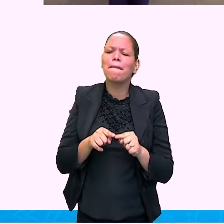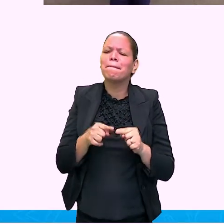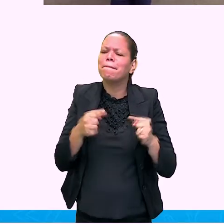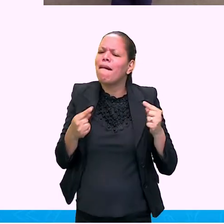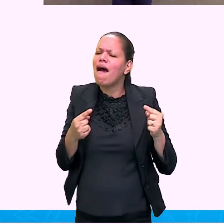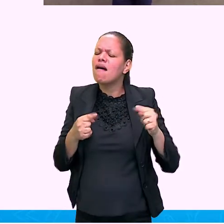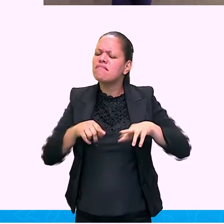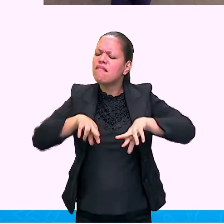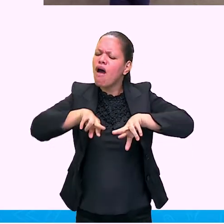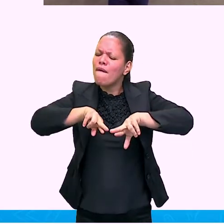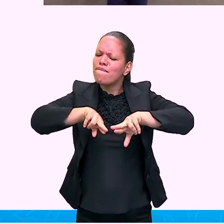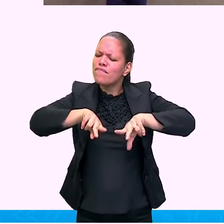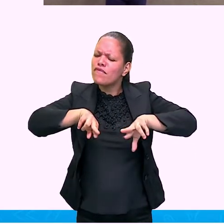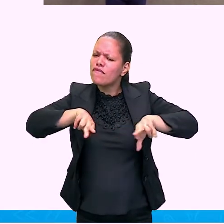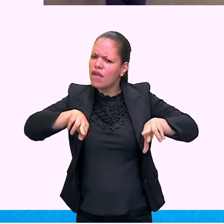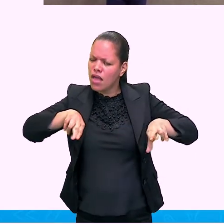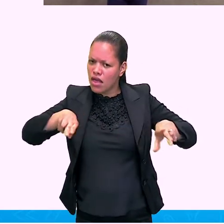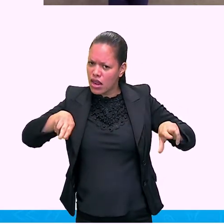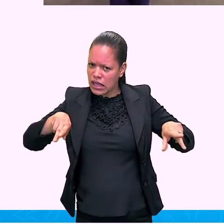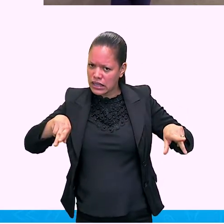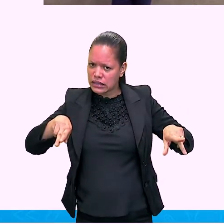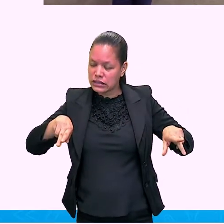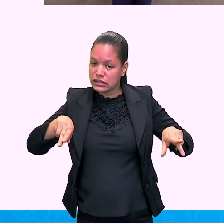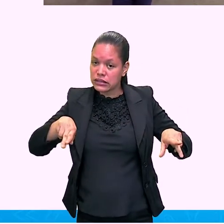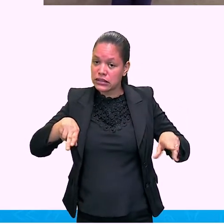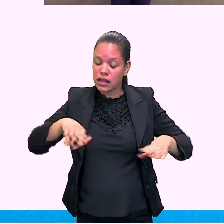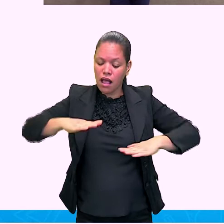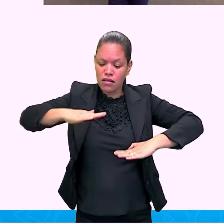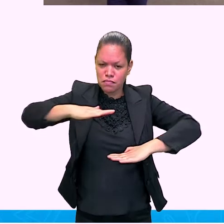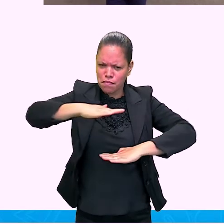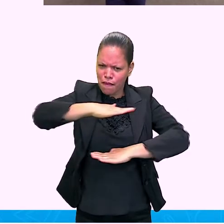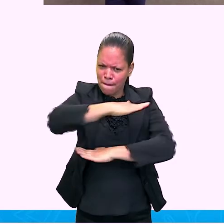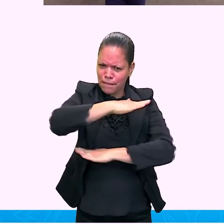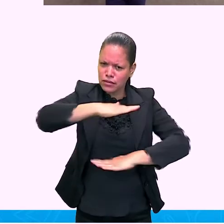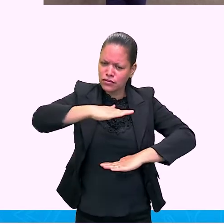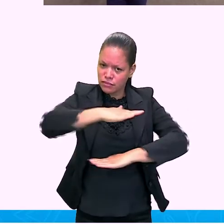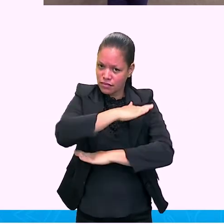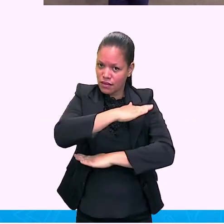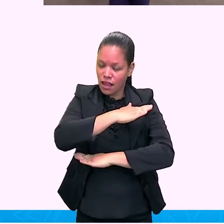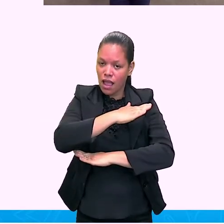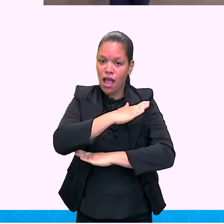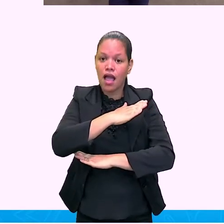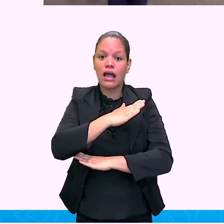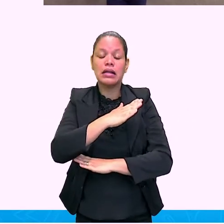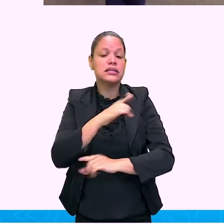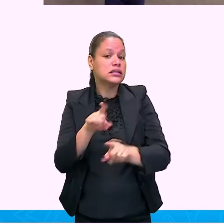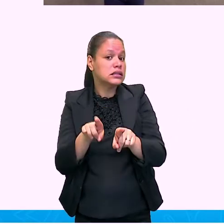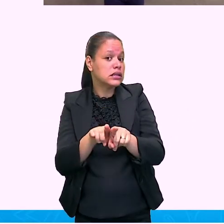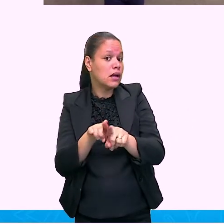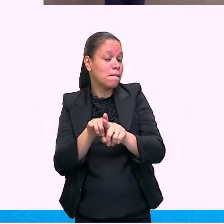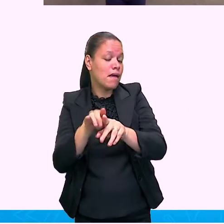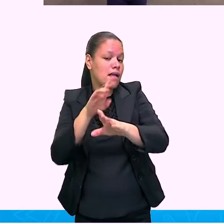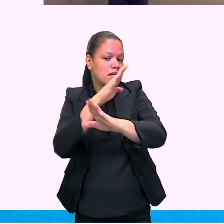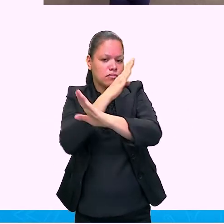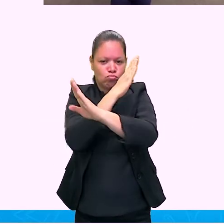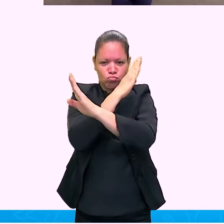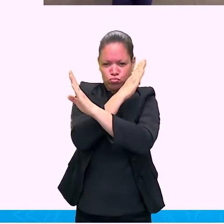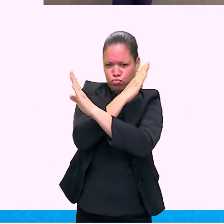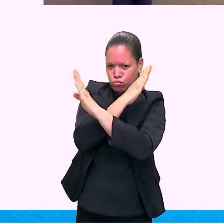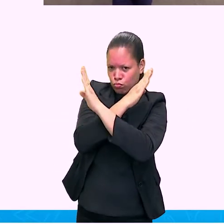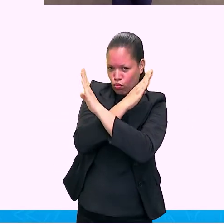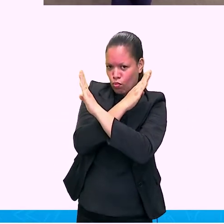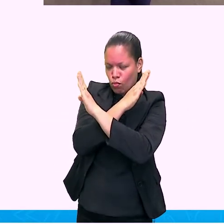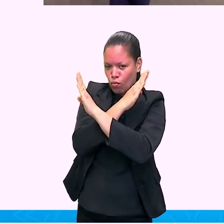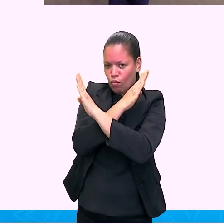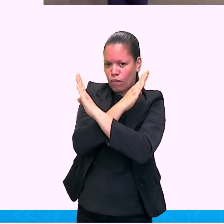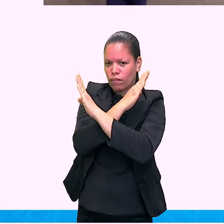vão ter das perpendiculares e das concorrentes são a questão do ângulo. Nós vamos estudar também